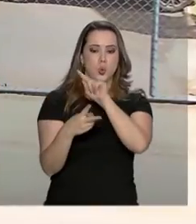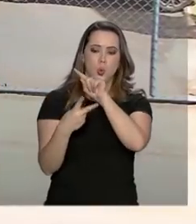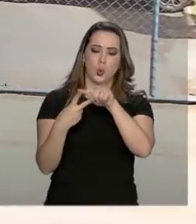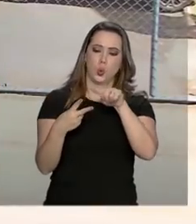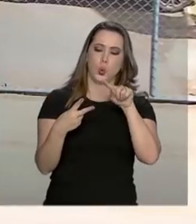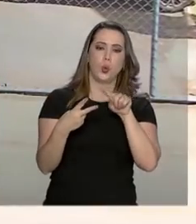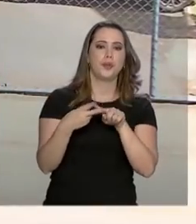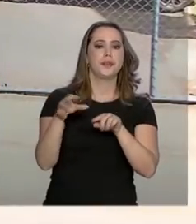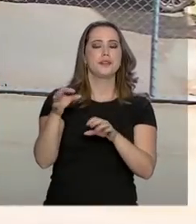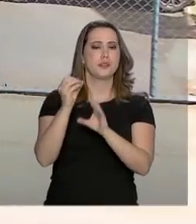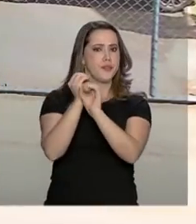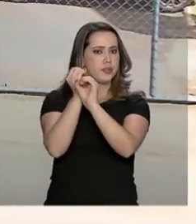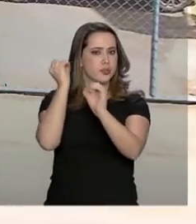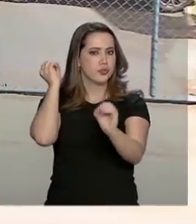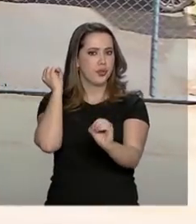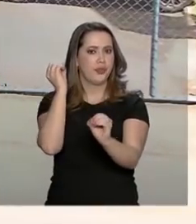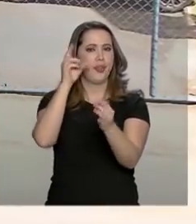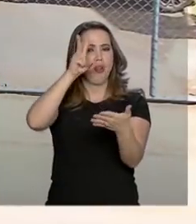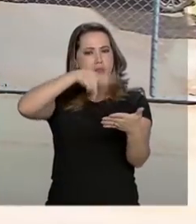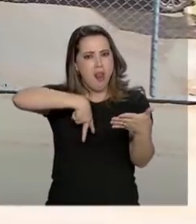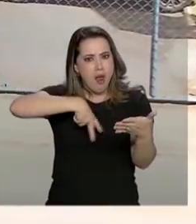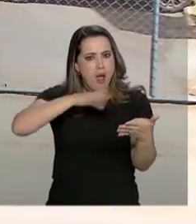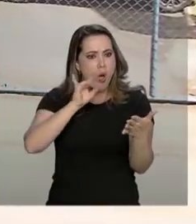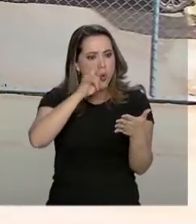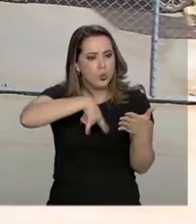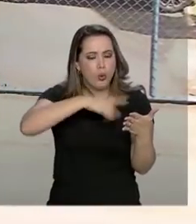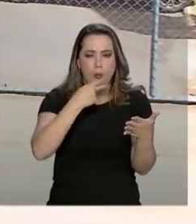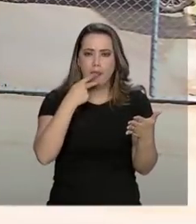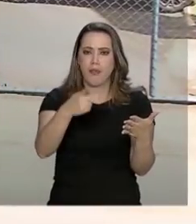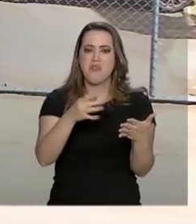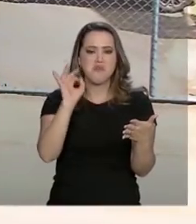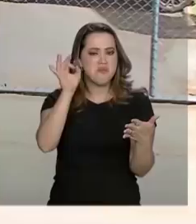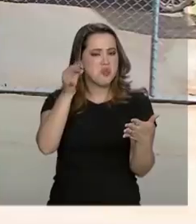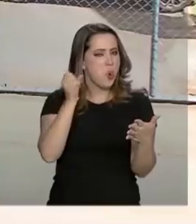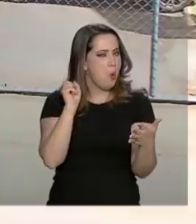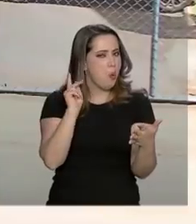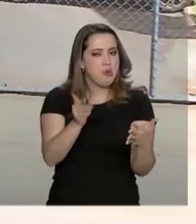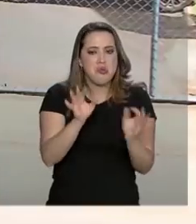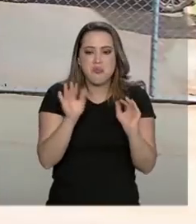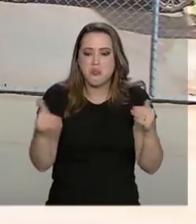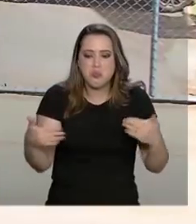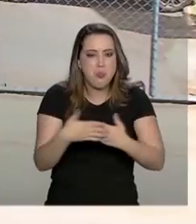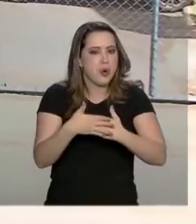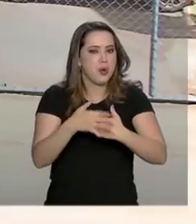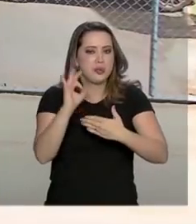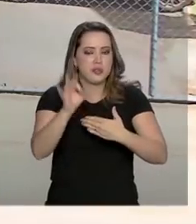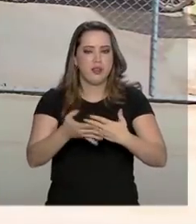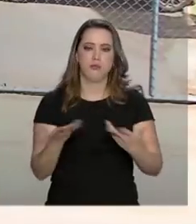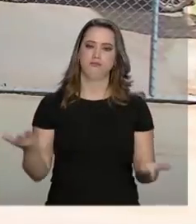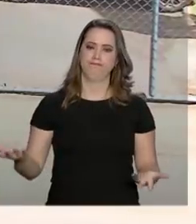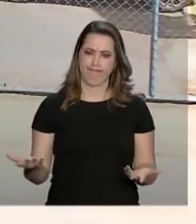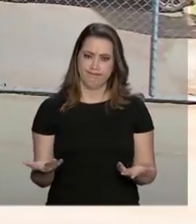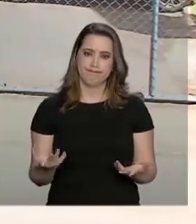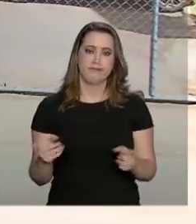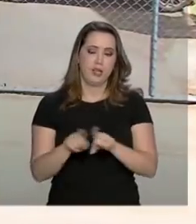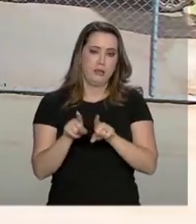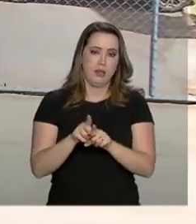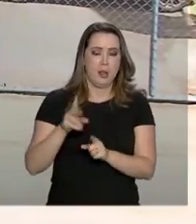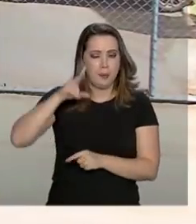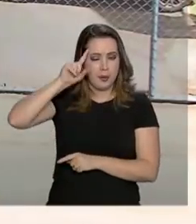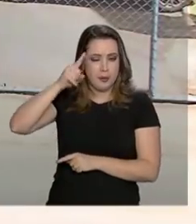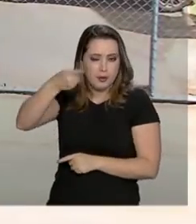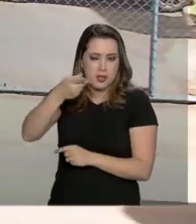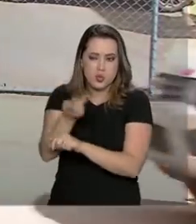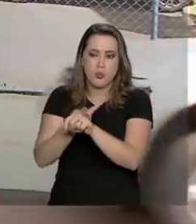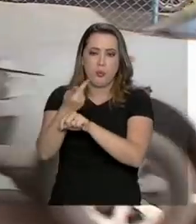2 engenheiros terceirizados que emitiram laudos recentes atestando a estabilidade da barragem. Também foram expedidos mandados de busca